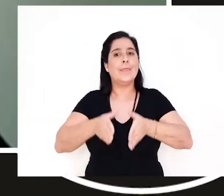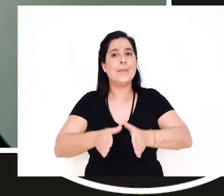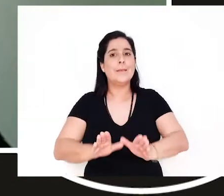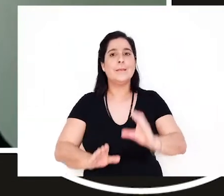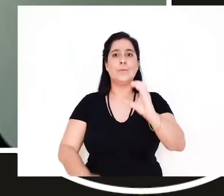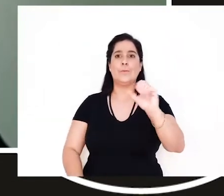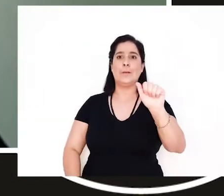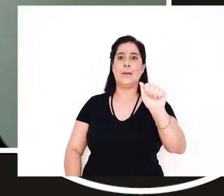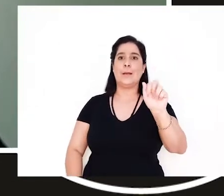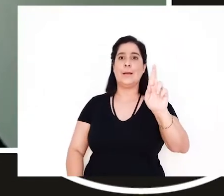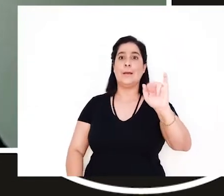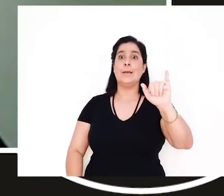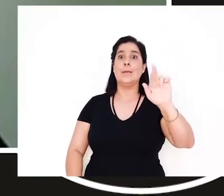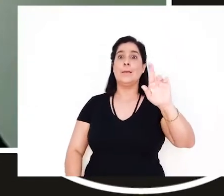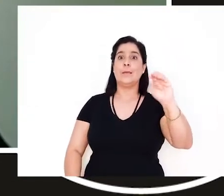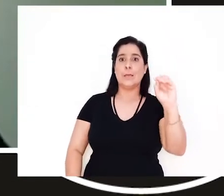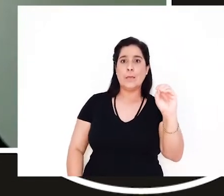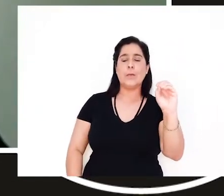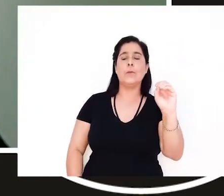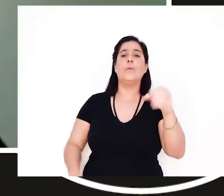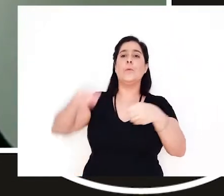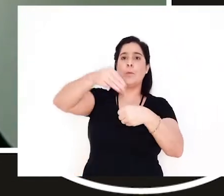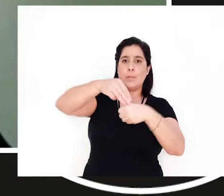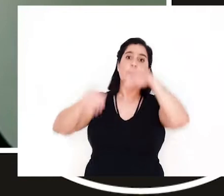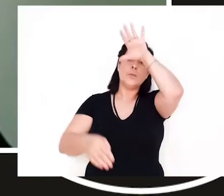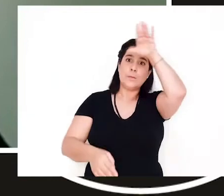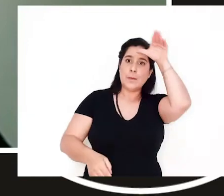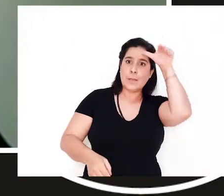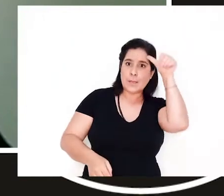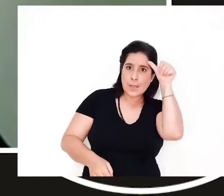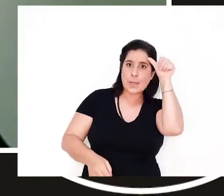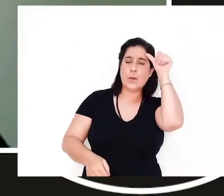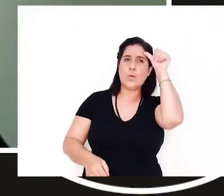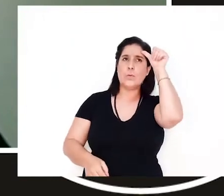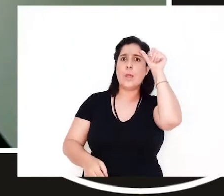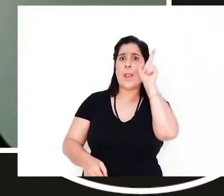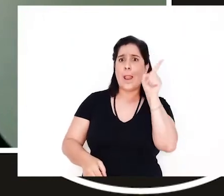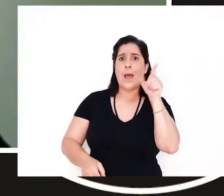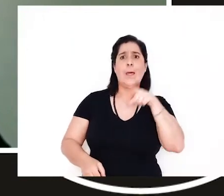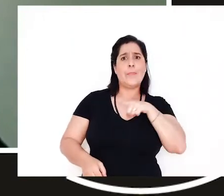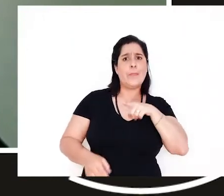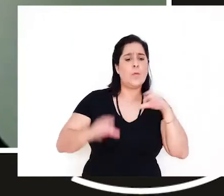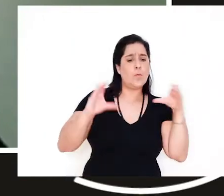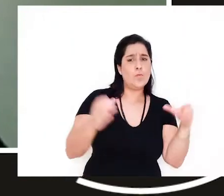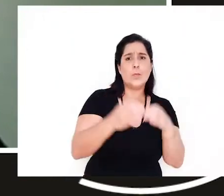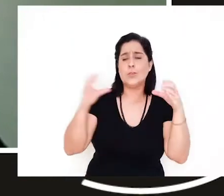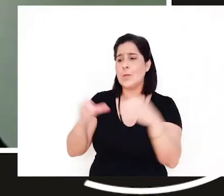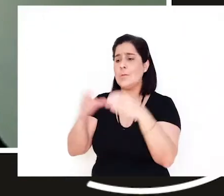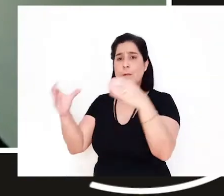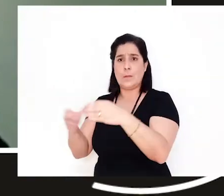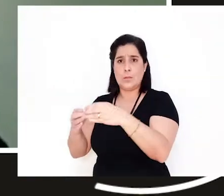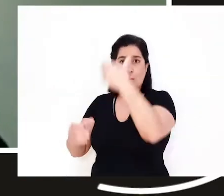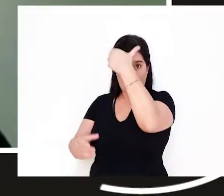no Careiro, que é um município daqui do Amazonas, né? E no Careiro tem várias comunidades. Então, eu sou da comunidade